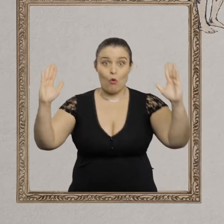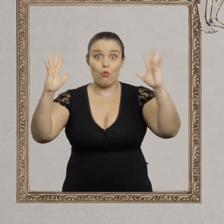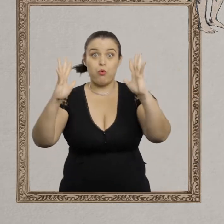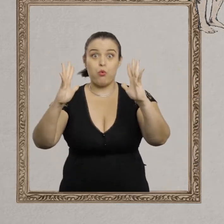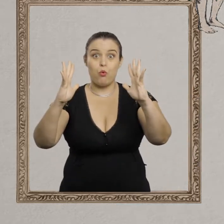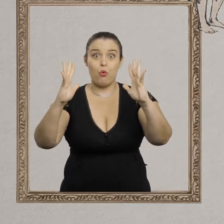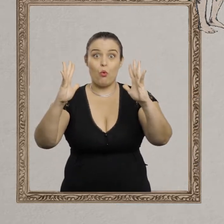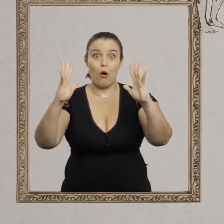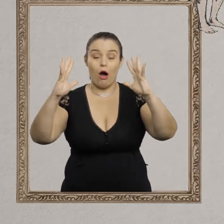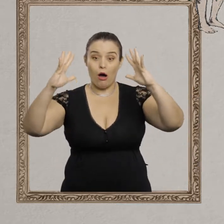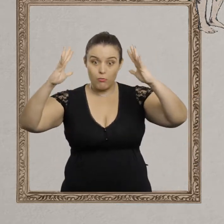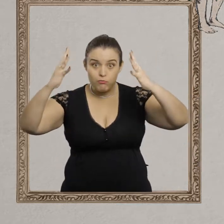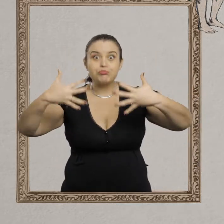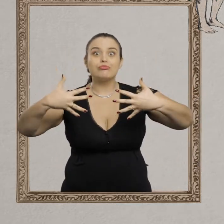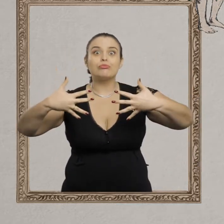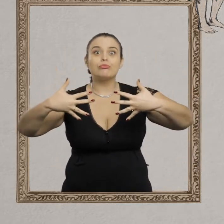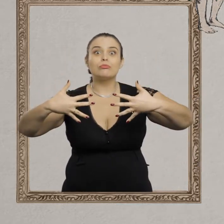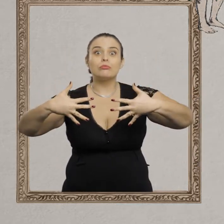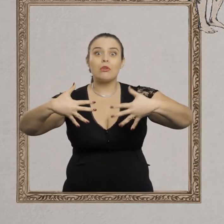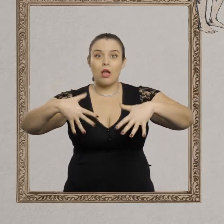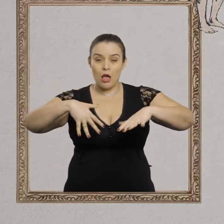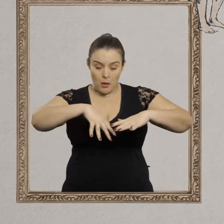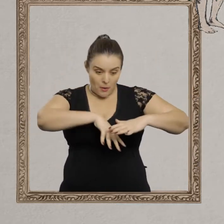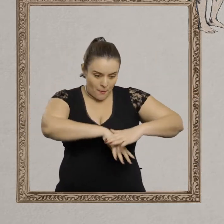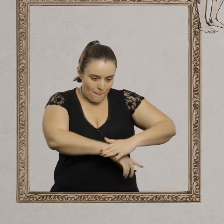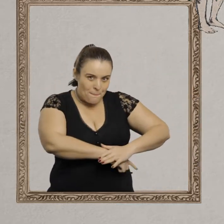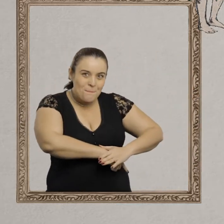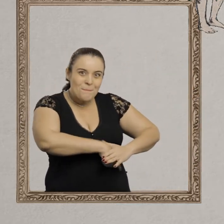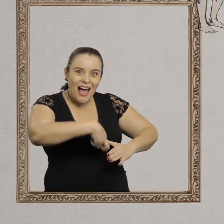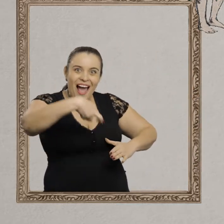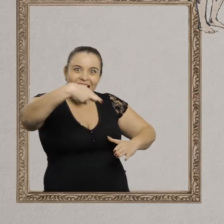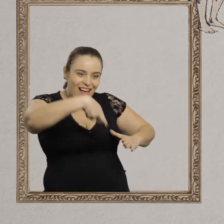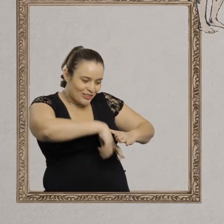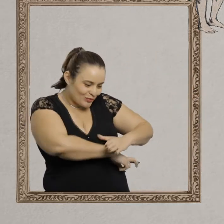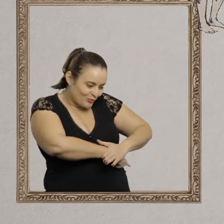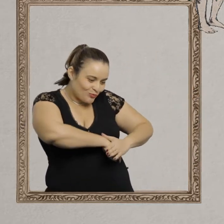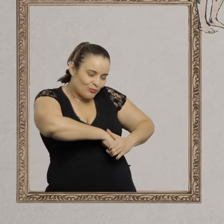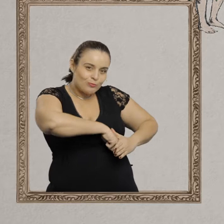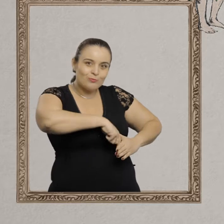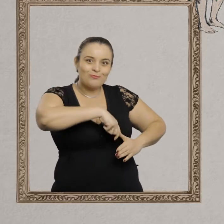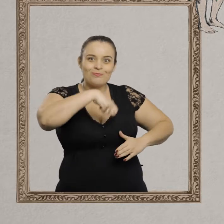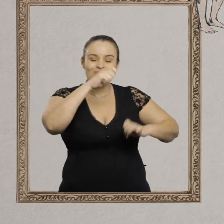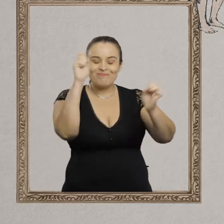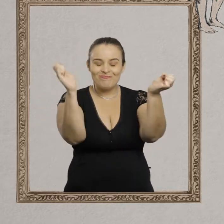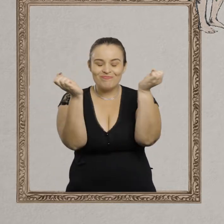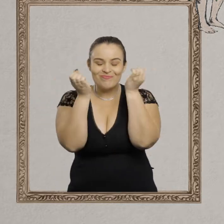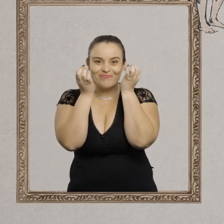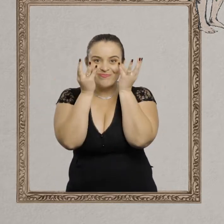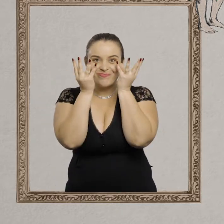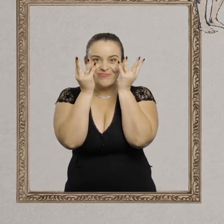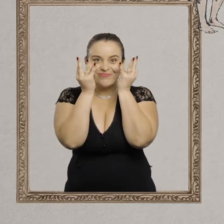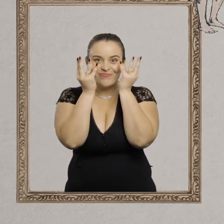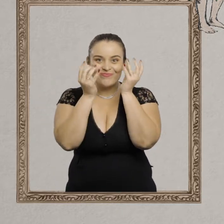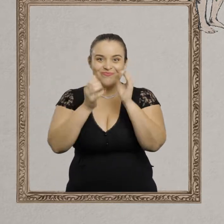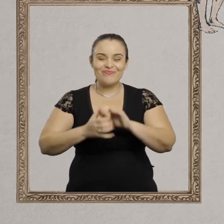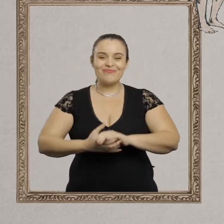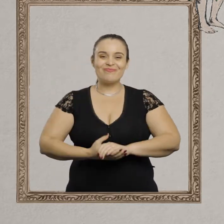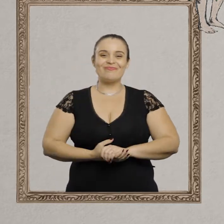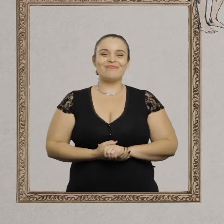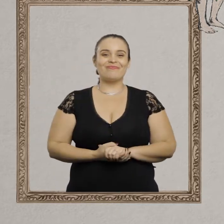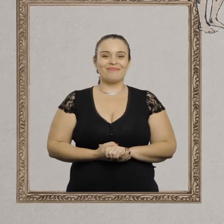Todos ficaram assustados. Peter agarrou sua espada. A paixão pela batalha apareceu em seus